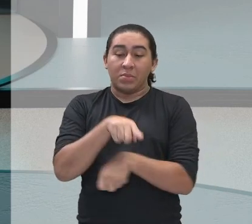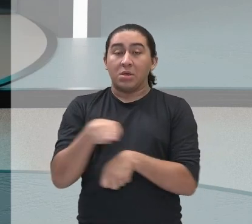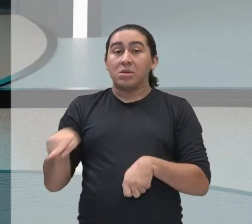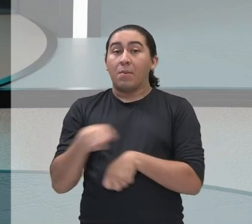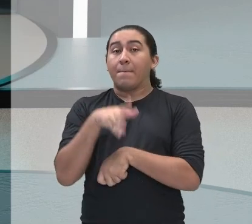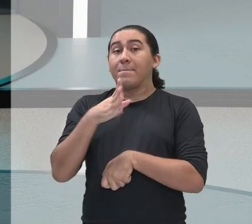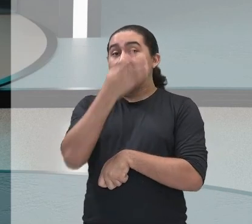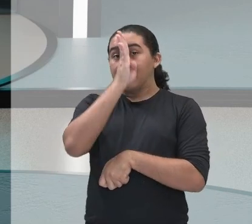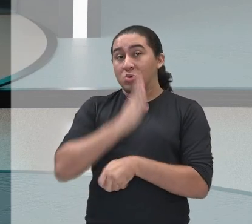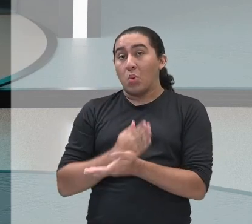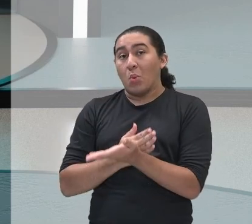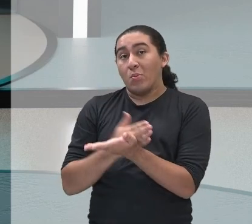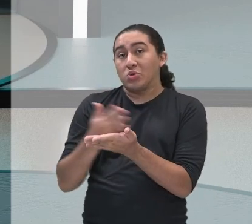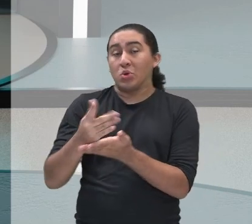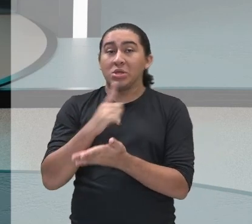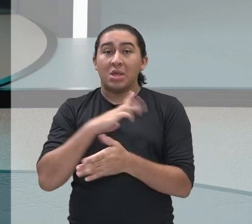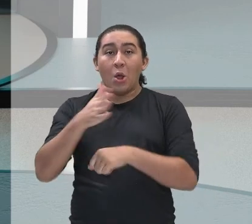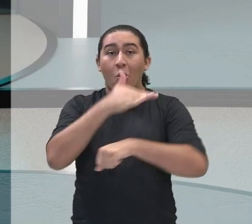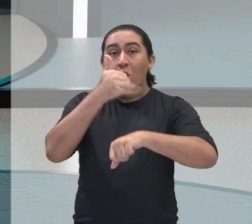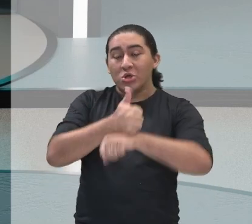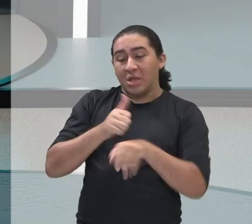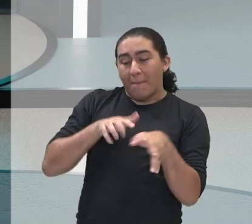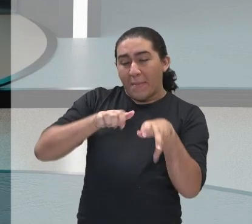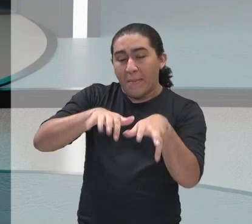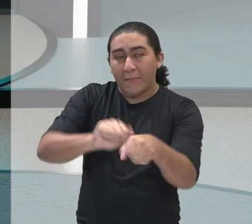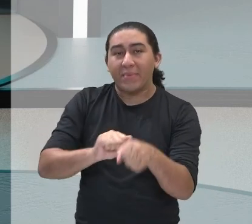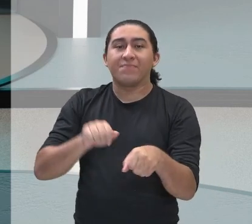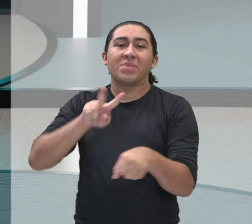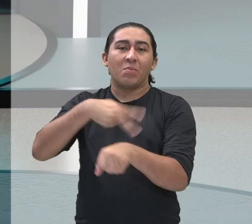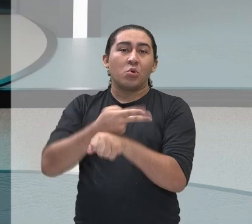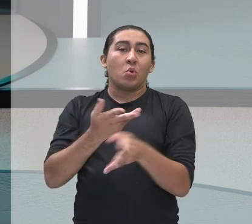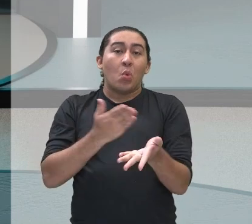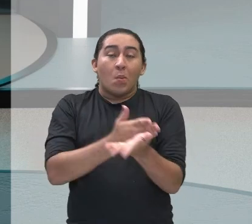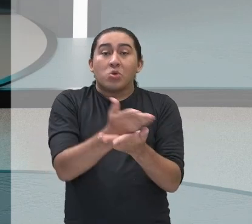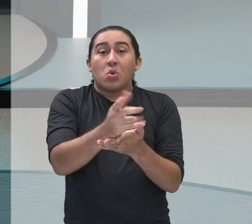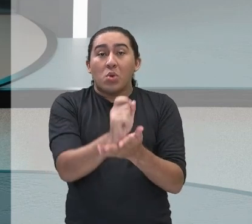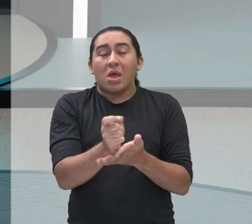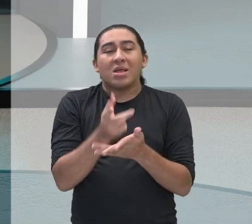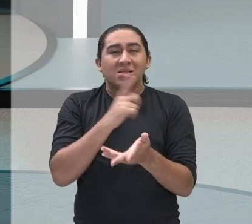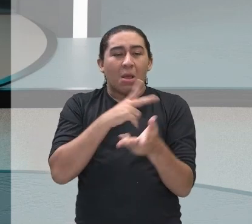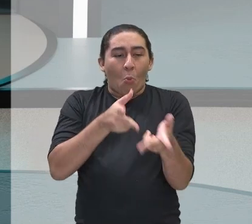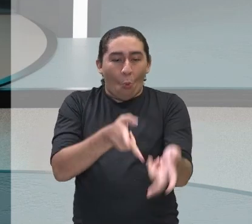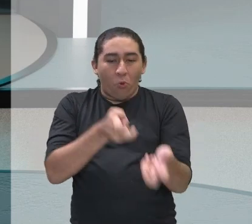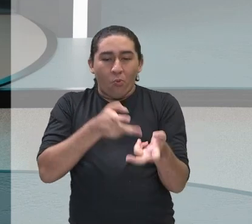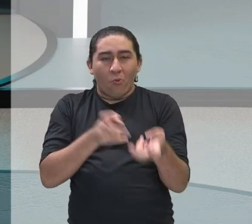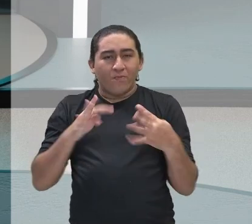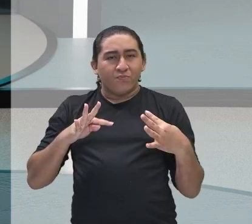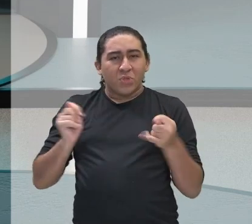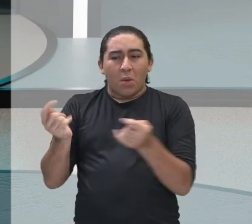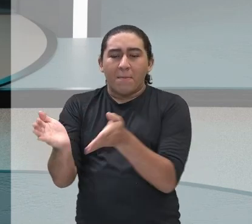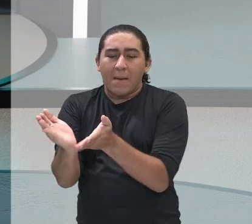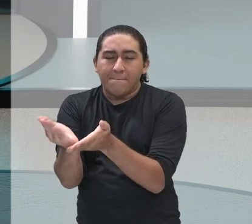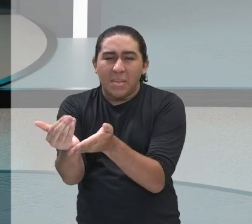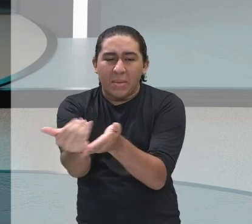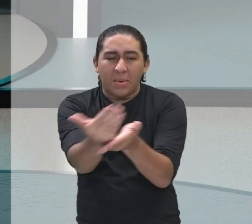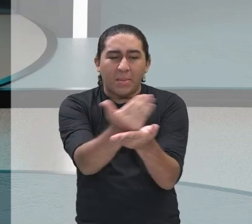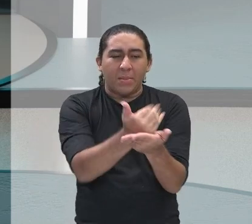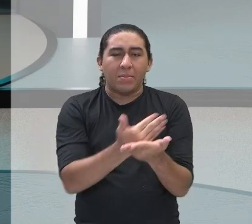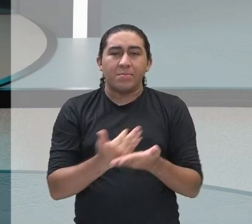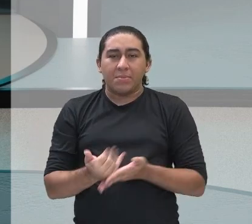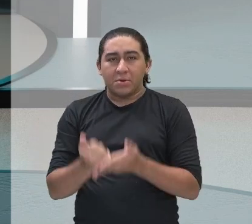Brasil começou a ser colonizado e começou a ser explorado, vamos dizer, né? Para